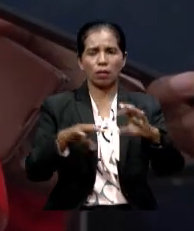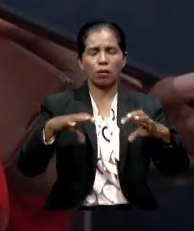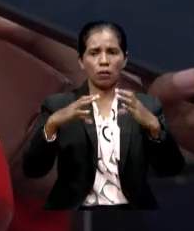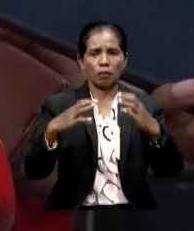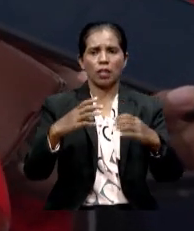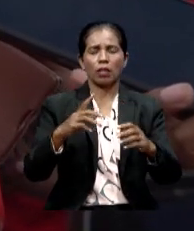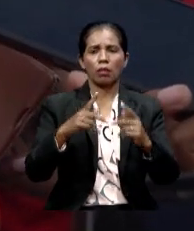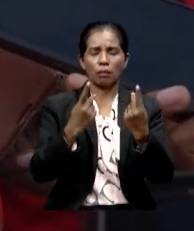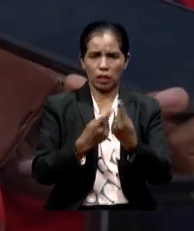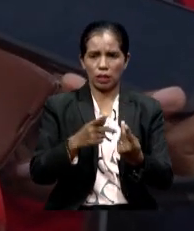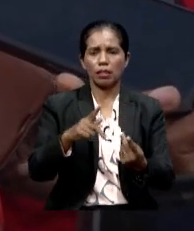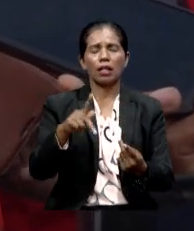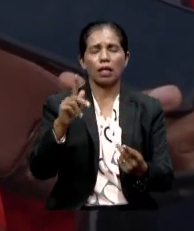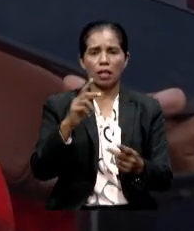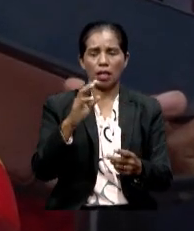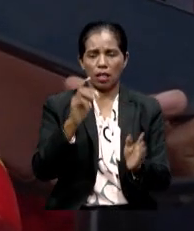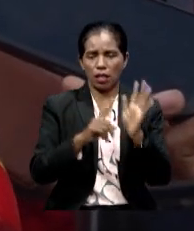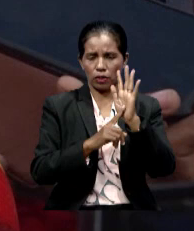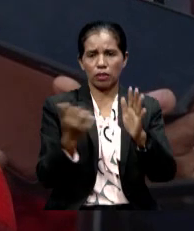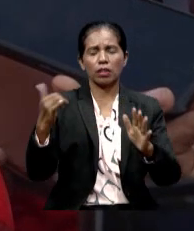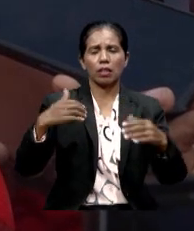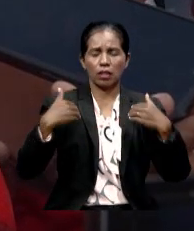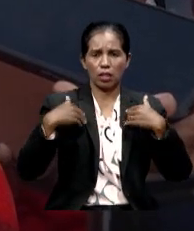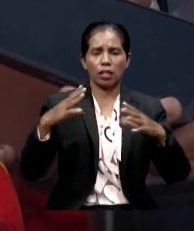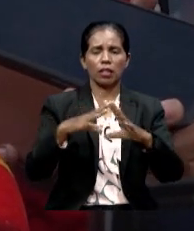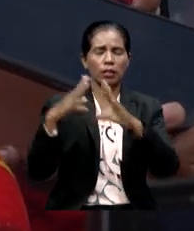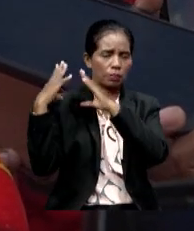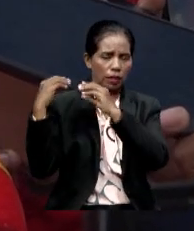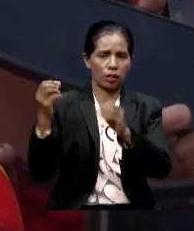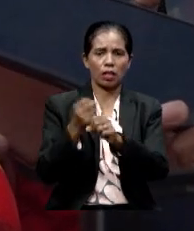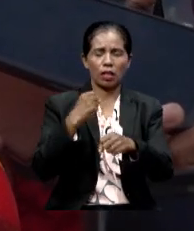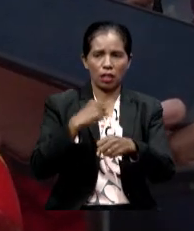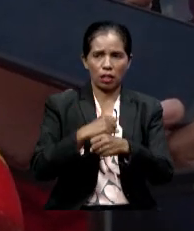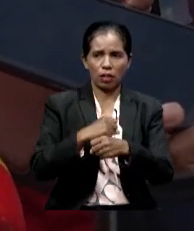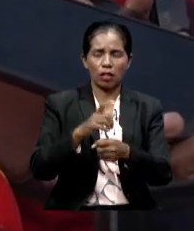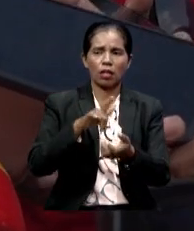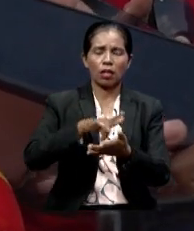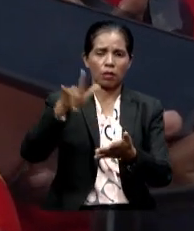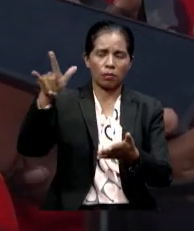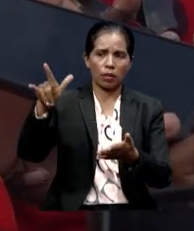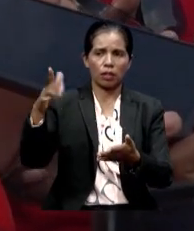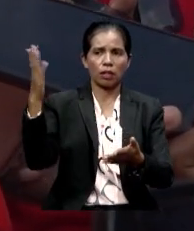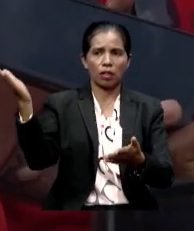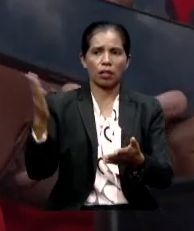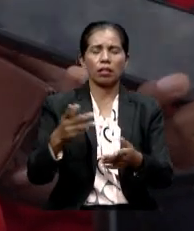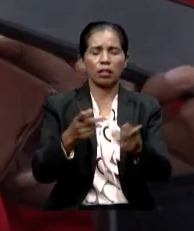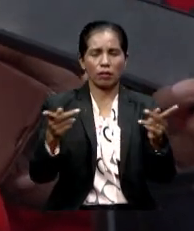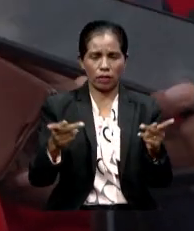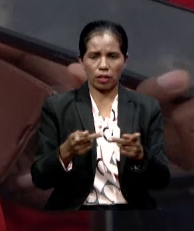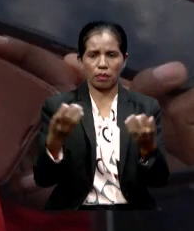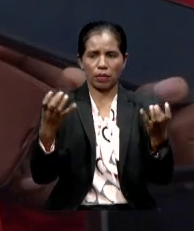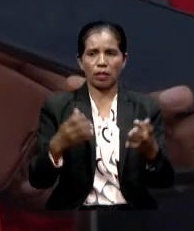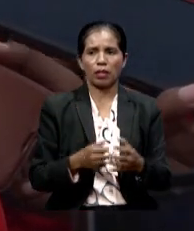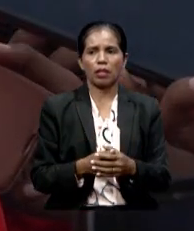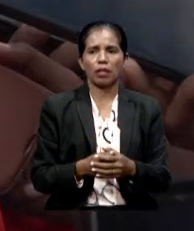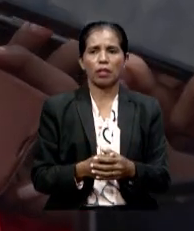hato katak. Sira ia experience halo konstrui aeroporto yang na Fatim Barak eh.